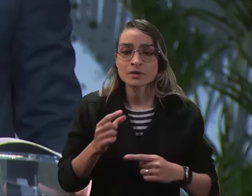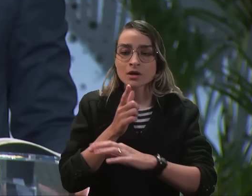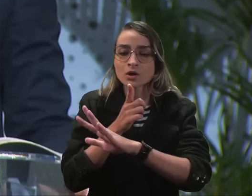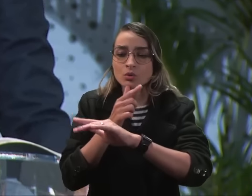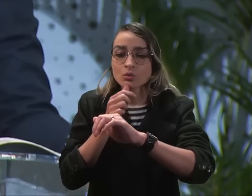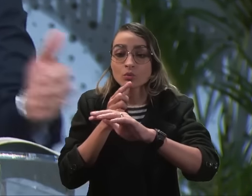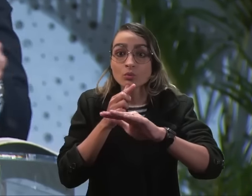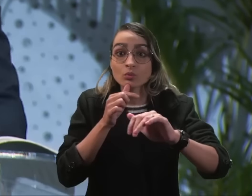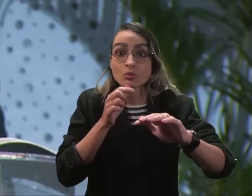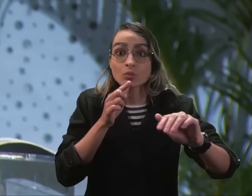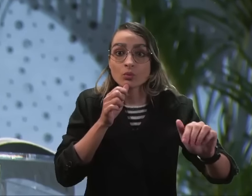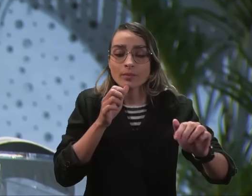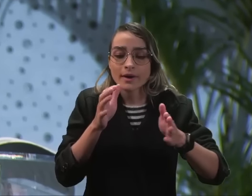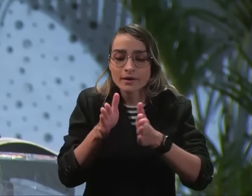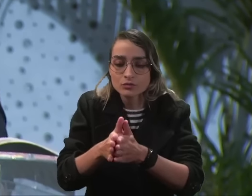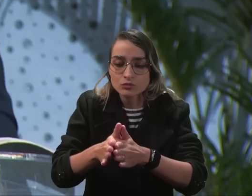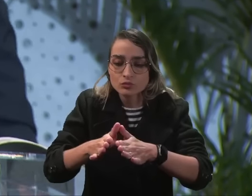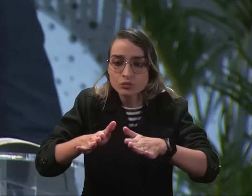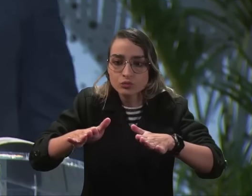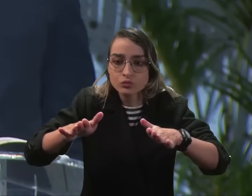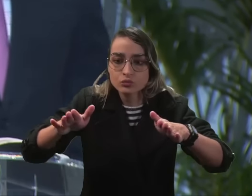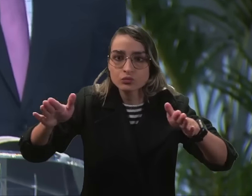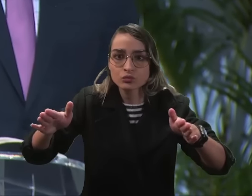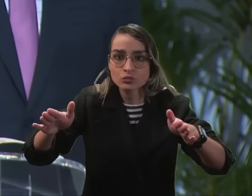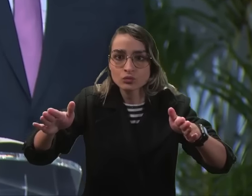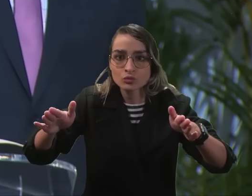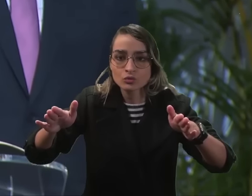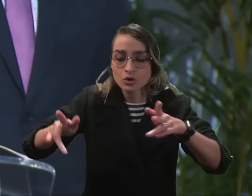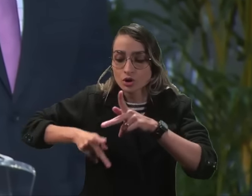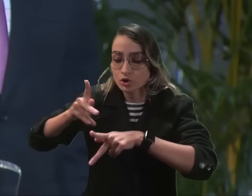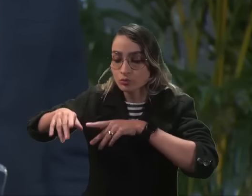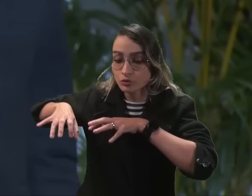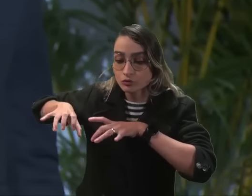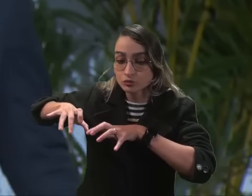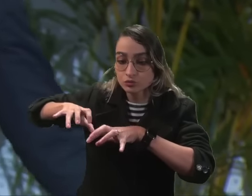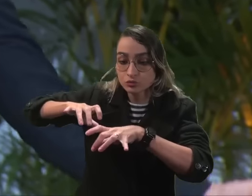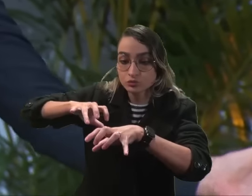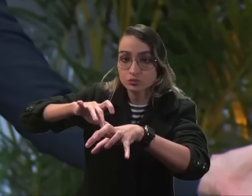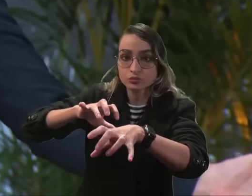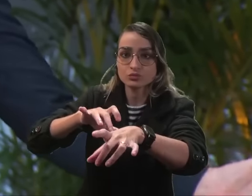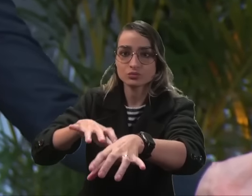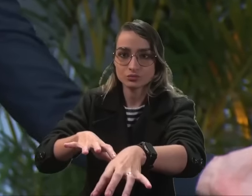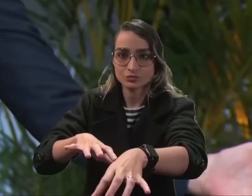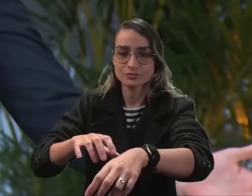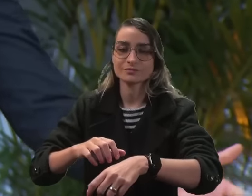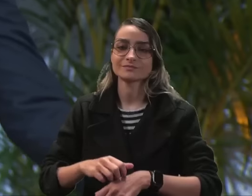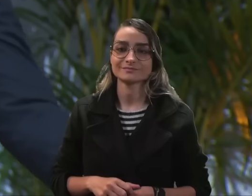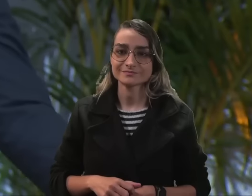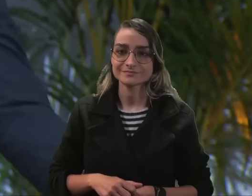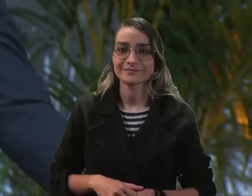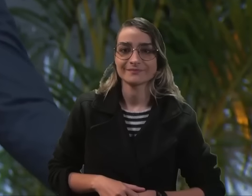no capítulo seguinte de Êxodo o que você vê é o cântico de Moisés